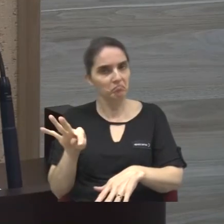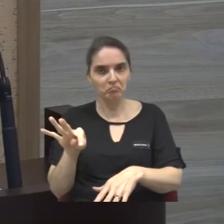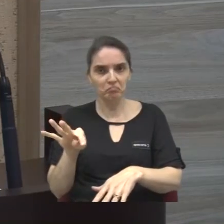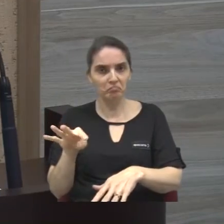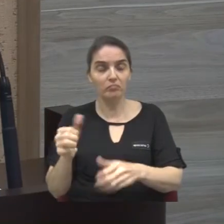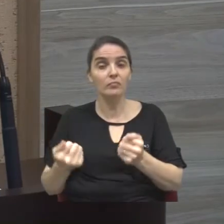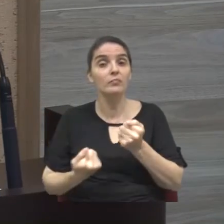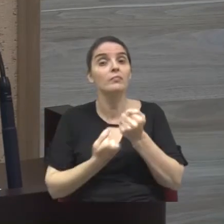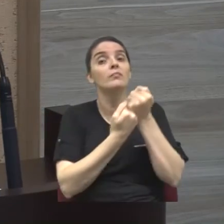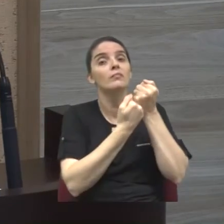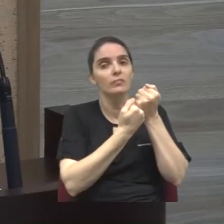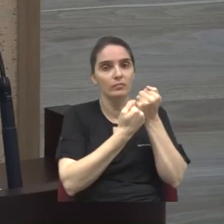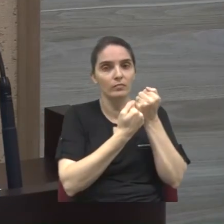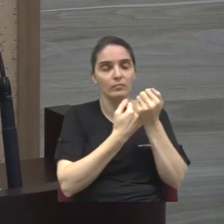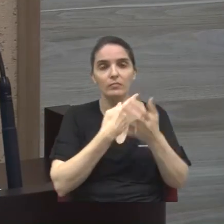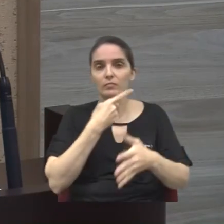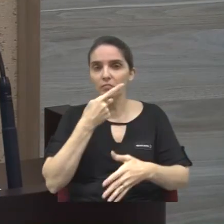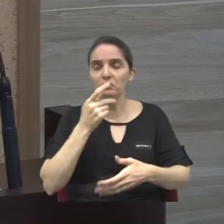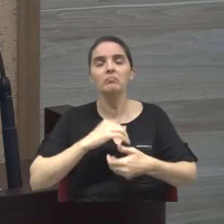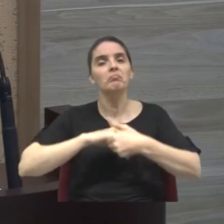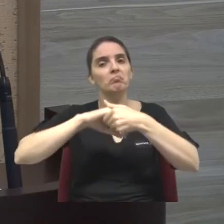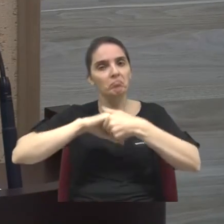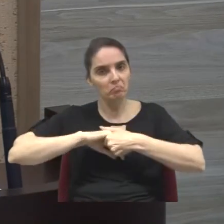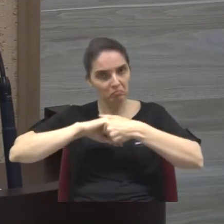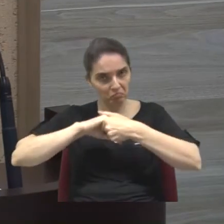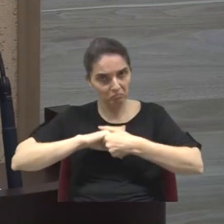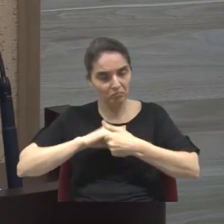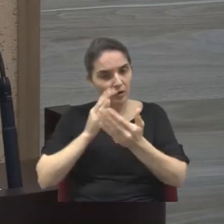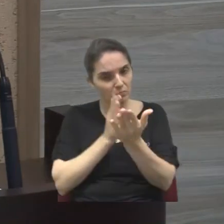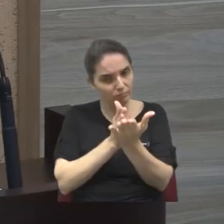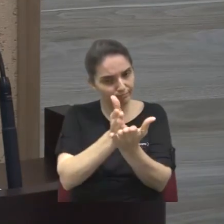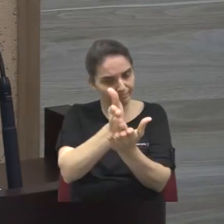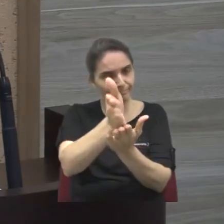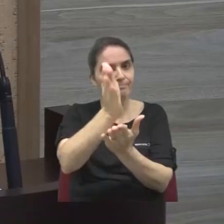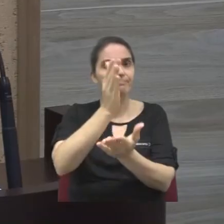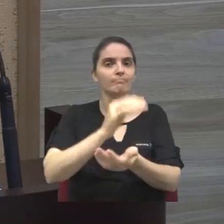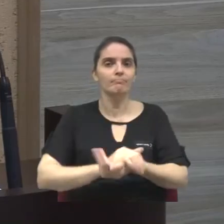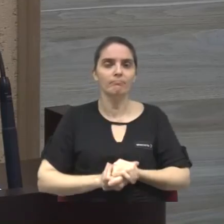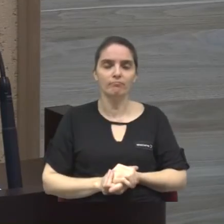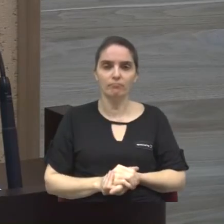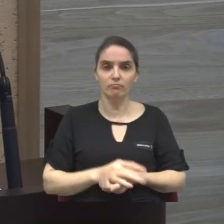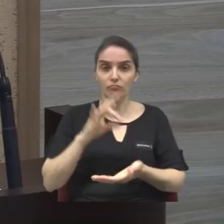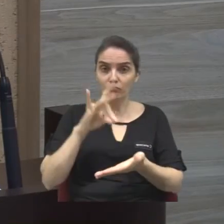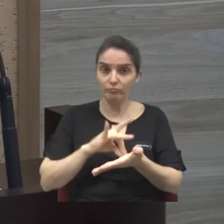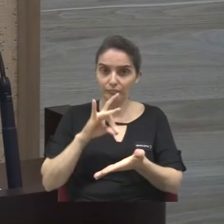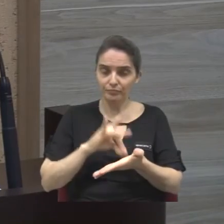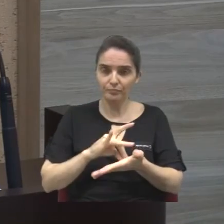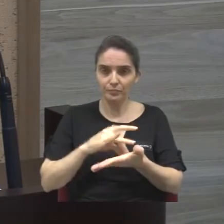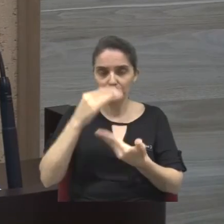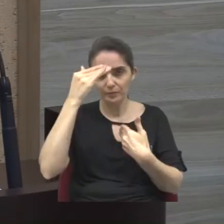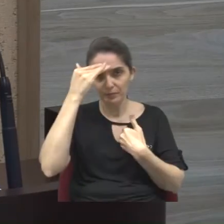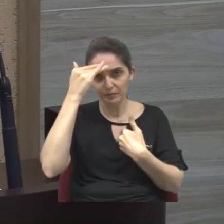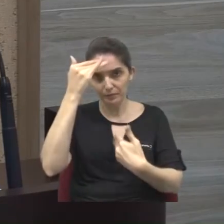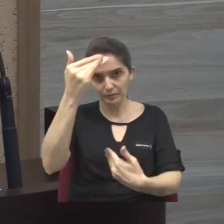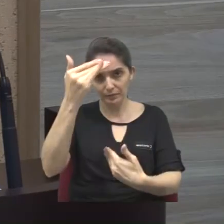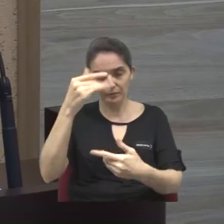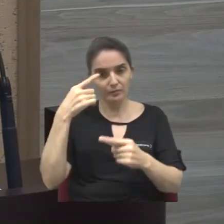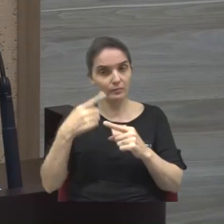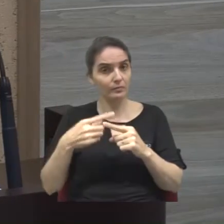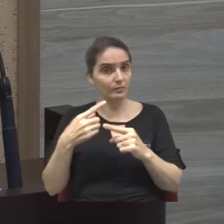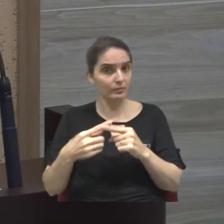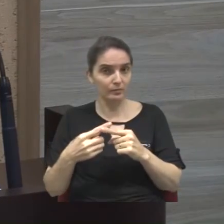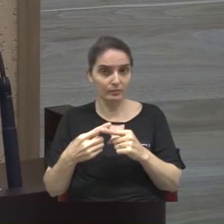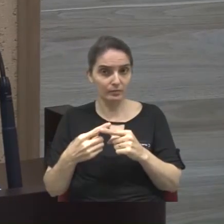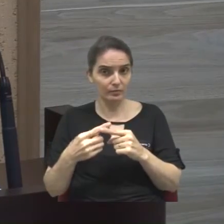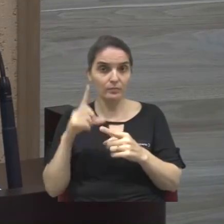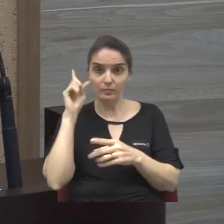que dizem: parabéns, você está no caminho certo. De coração, meu agradecimento, porque não seria fácil seguir